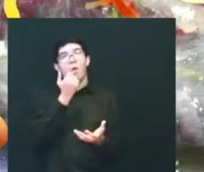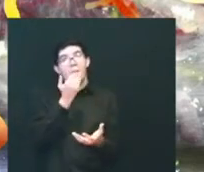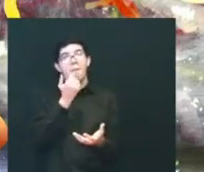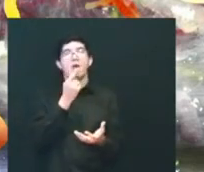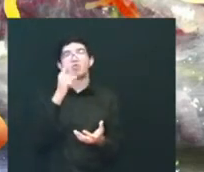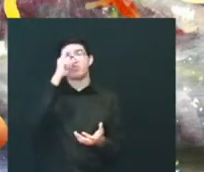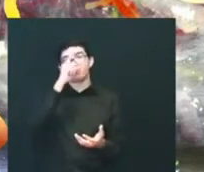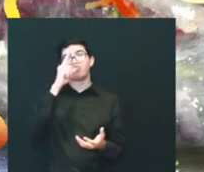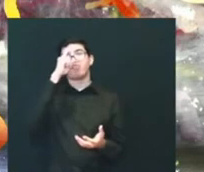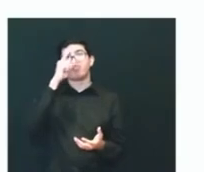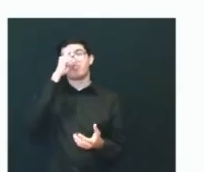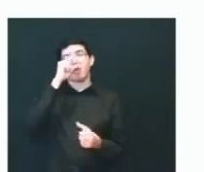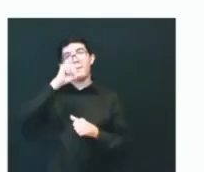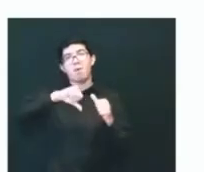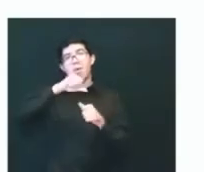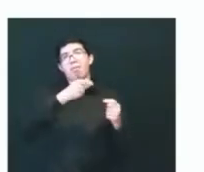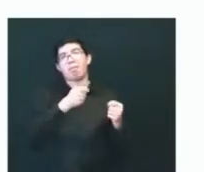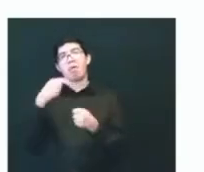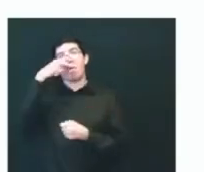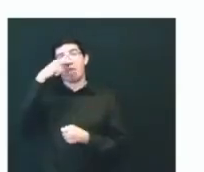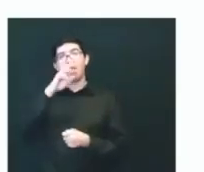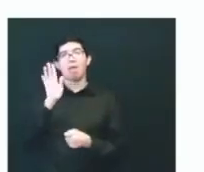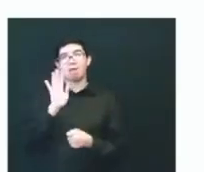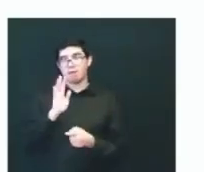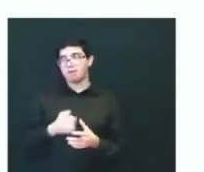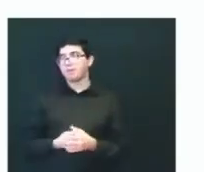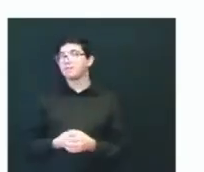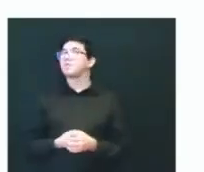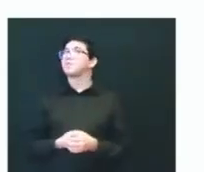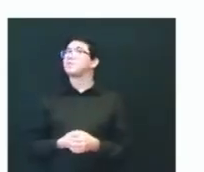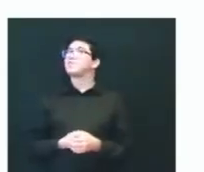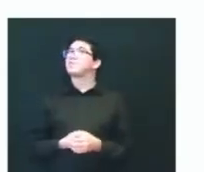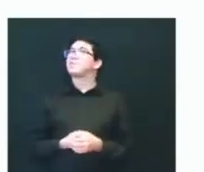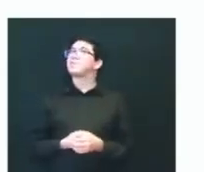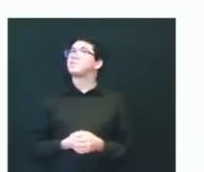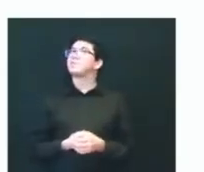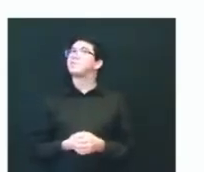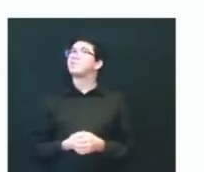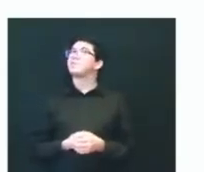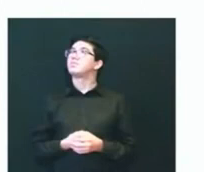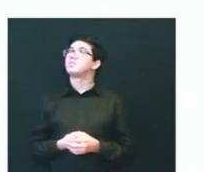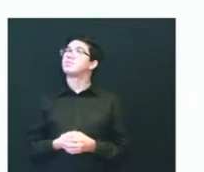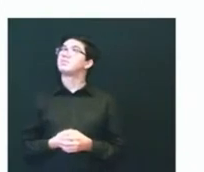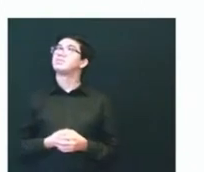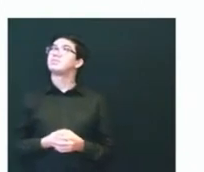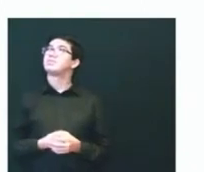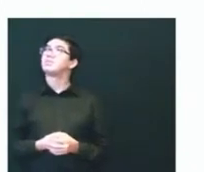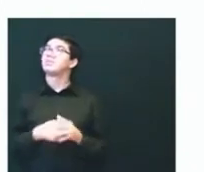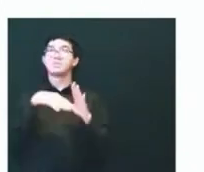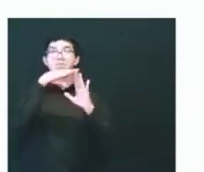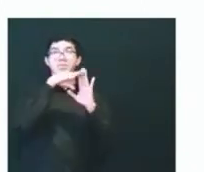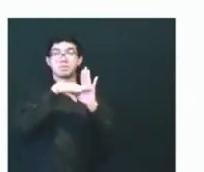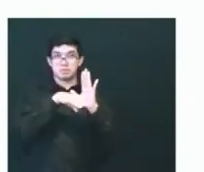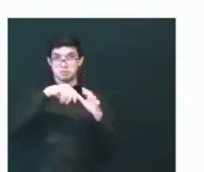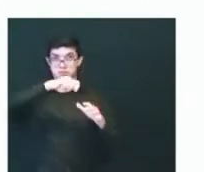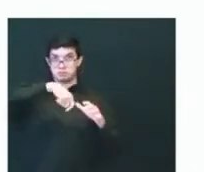comer todo dia a mesma coisa. E aqui eu trouxe algumas receitas que eu coloco para os meus pacientes, que são receitas práticas.